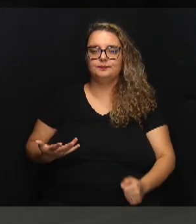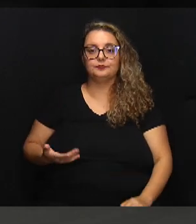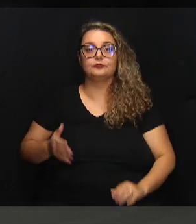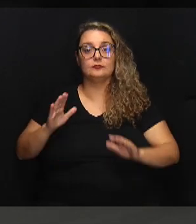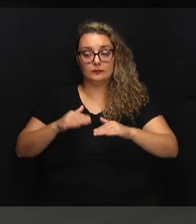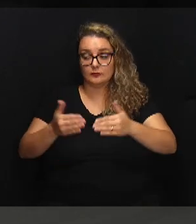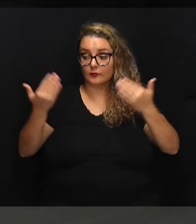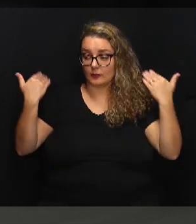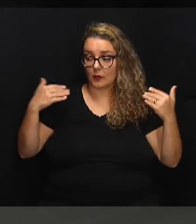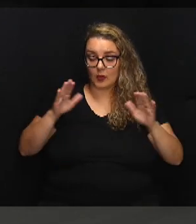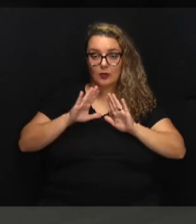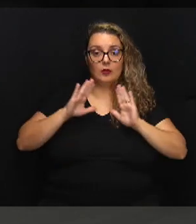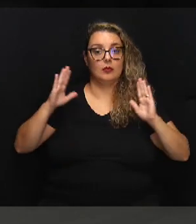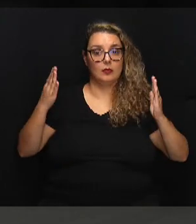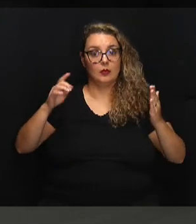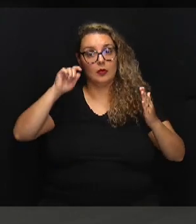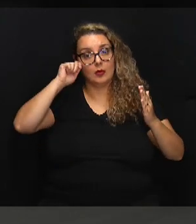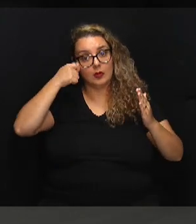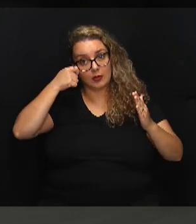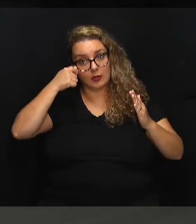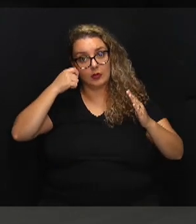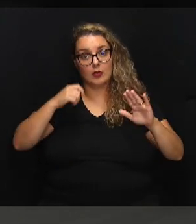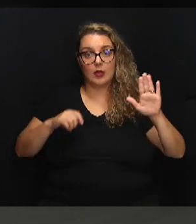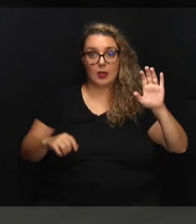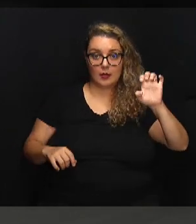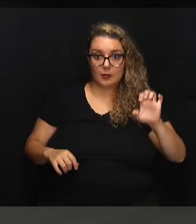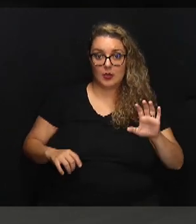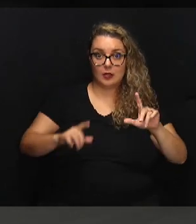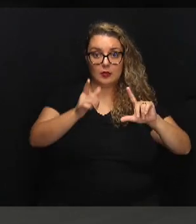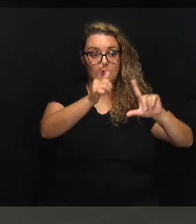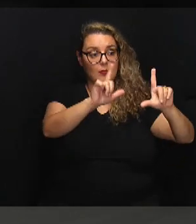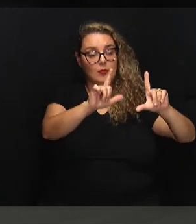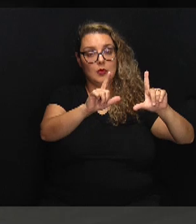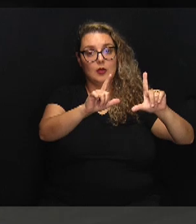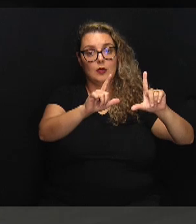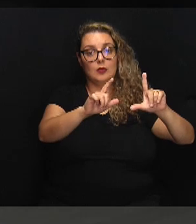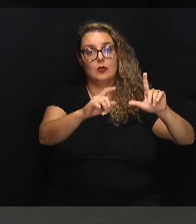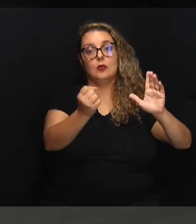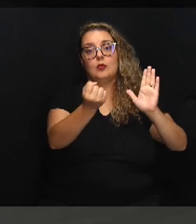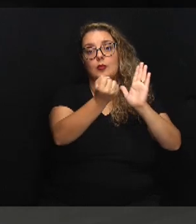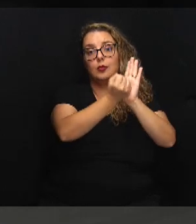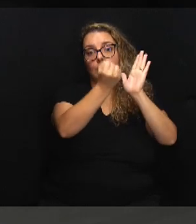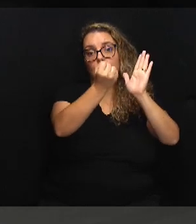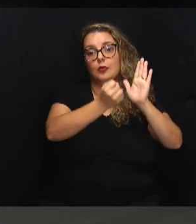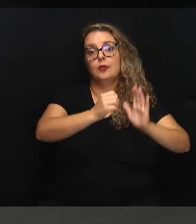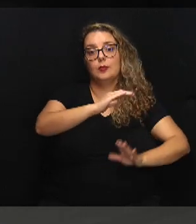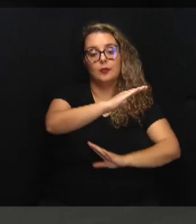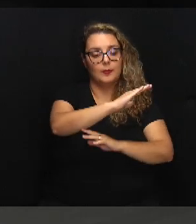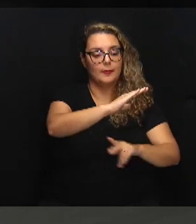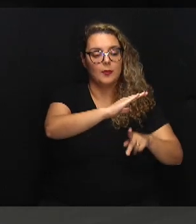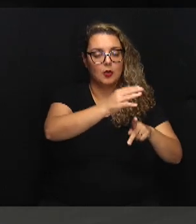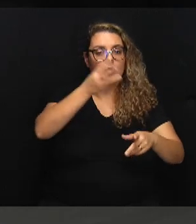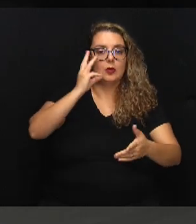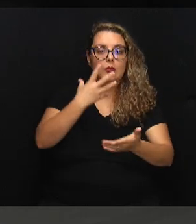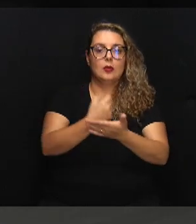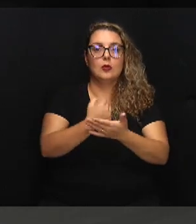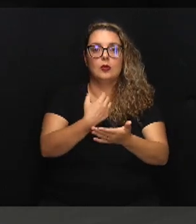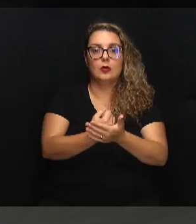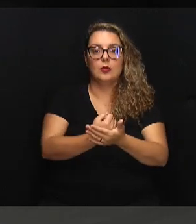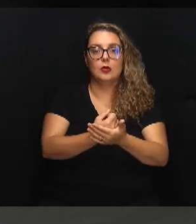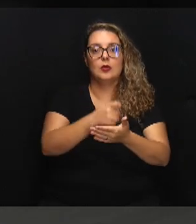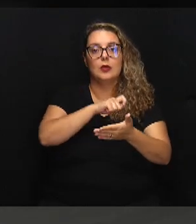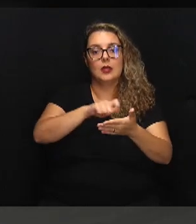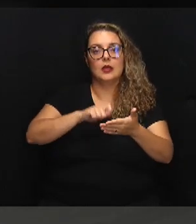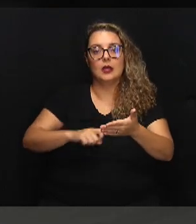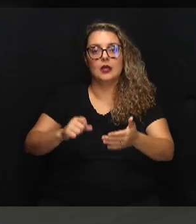do Na Casa do Povo, todo em preto, à minha esquerda, uma televisão com o logotipo do nosso podcast Na Casa do Povo,